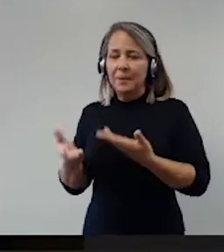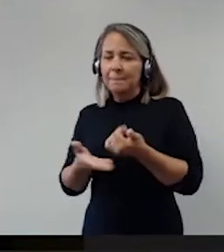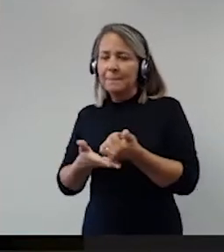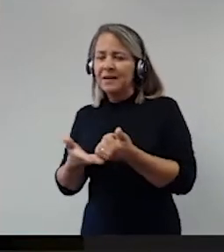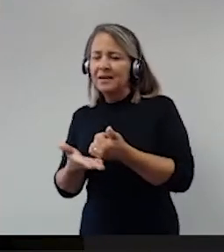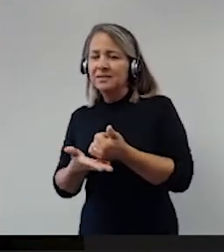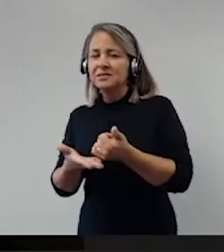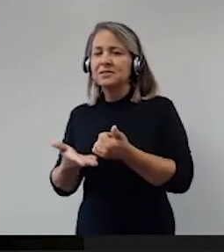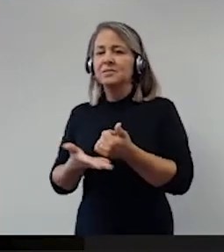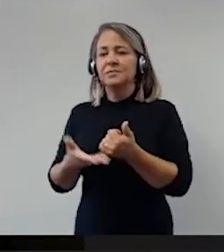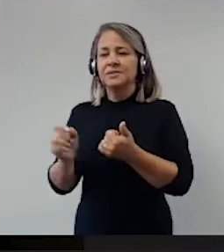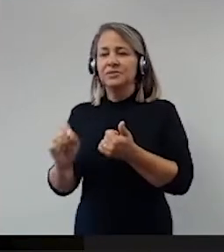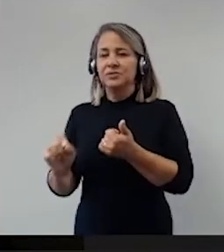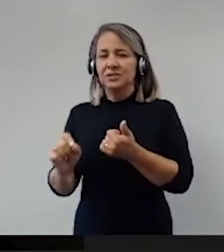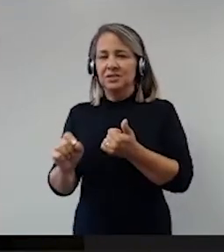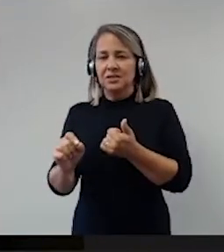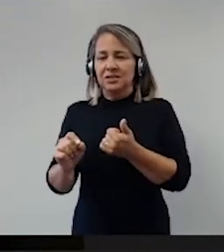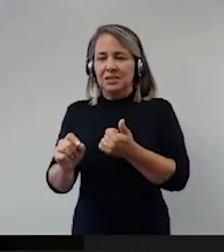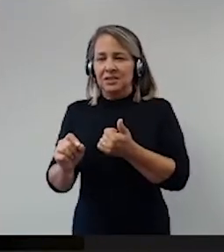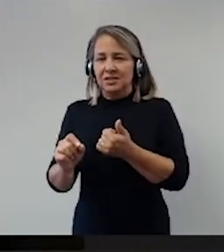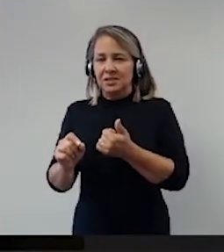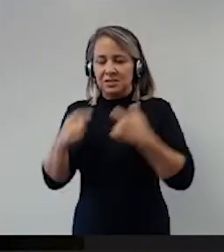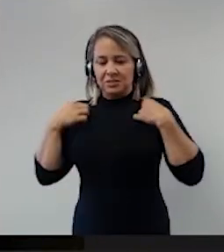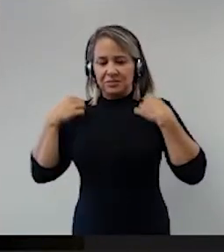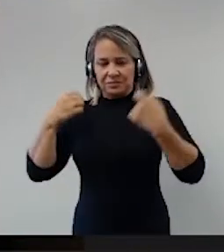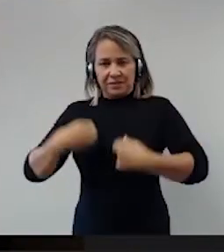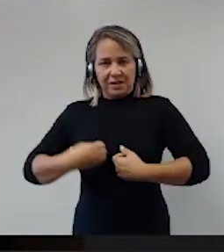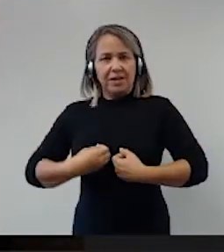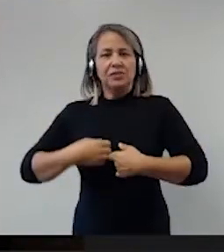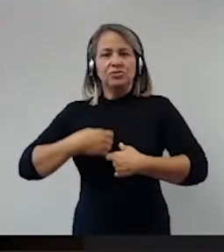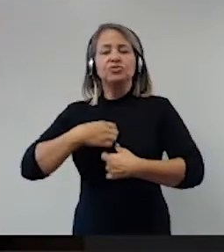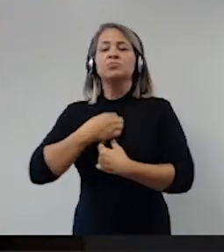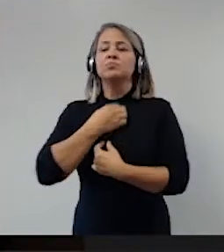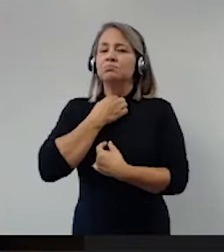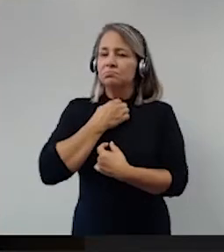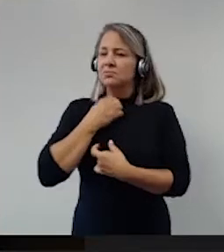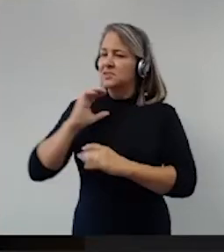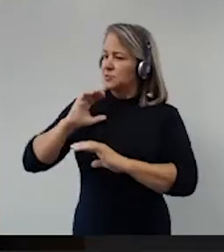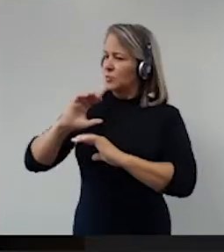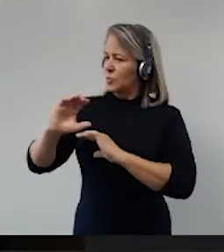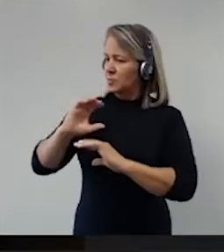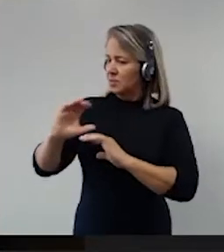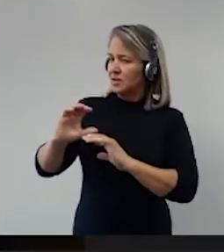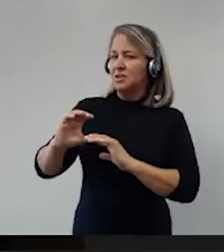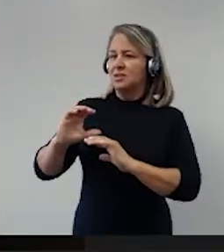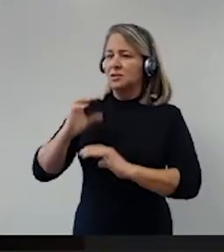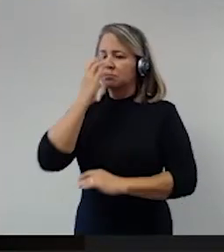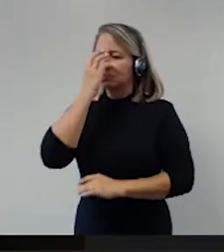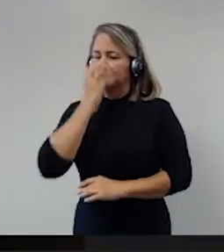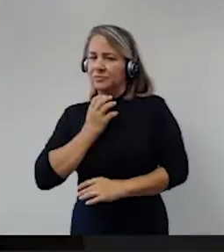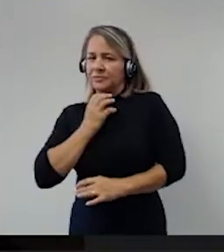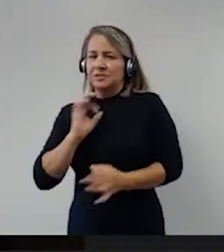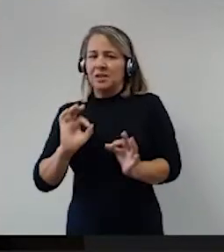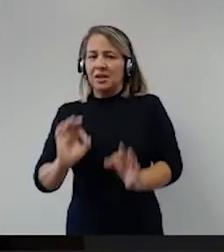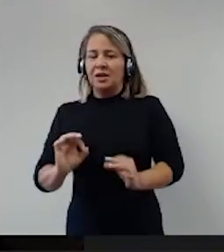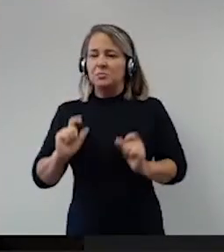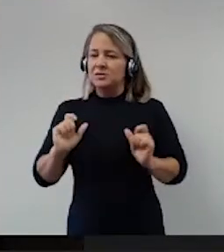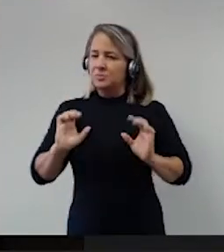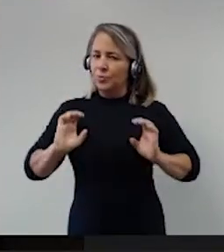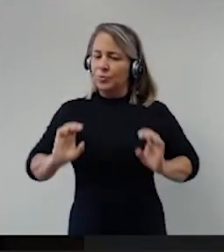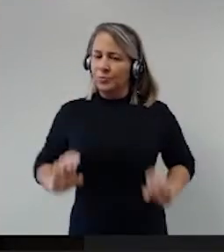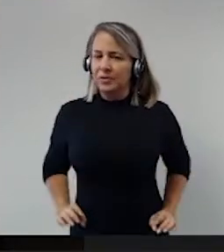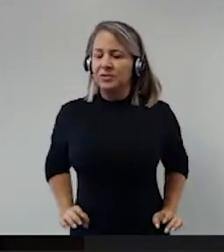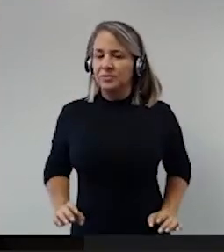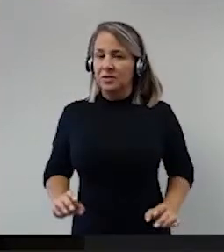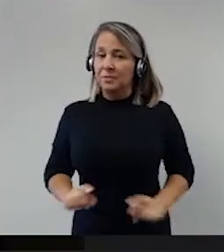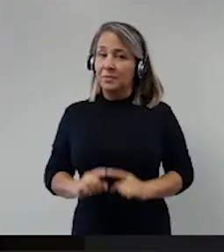basicamente que se veste de determinada forma, que se comunica de uma maneira um pouco mais rebuscada. Nós percebemos